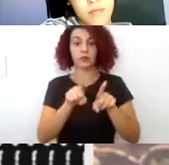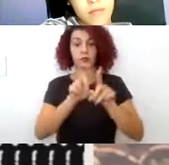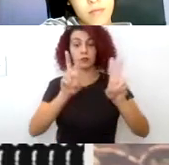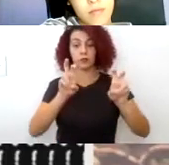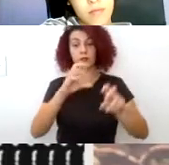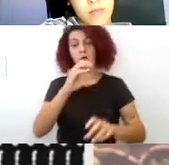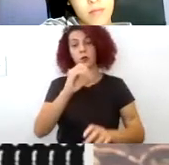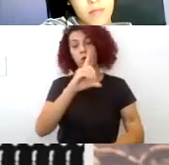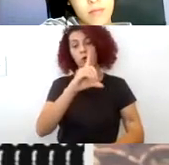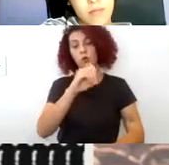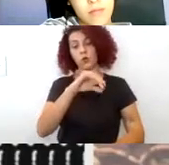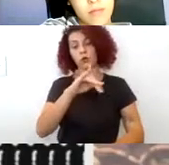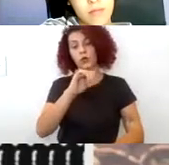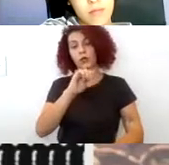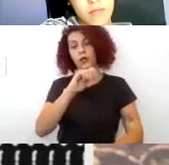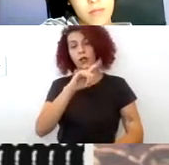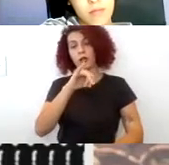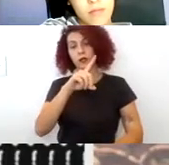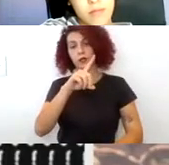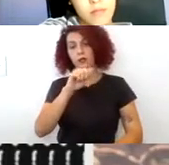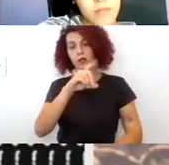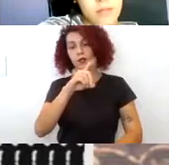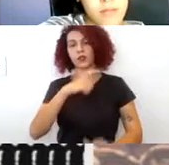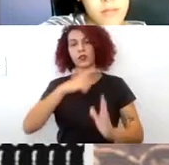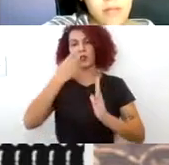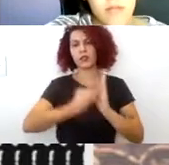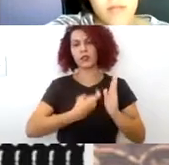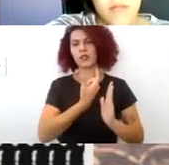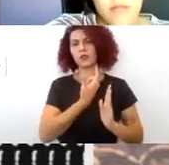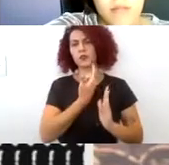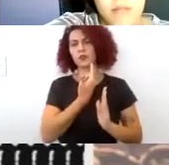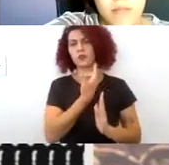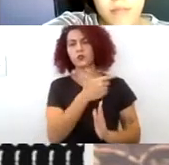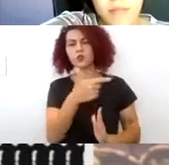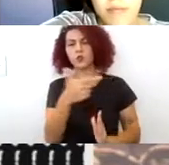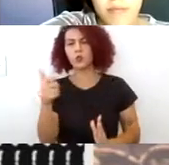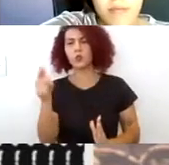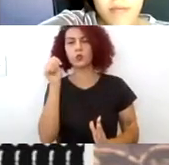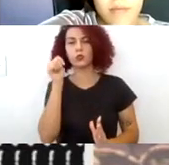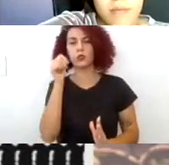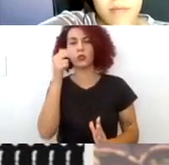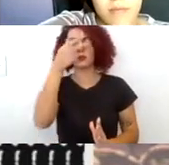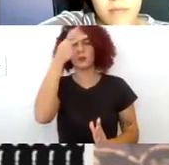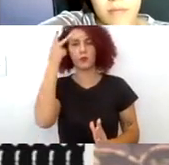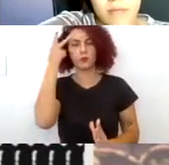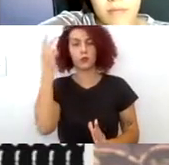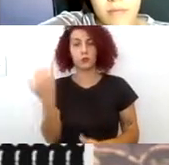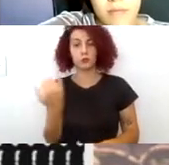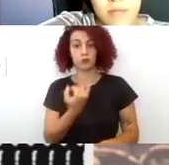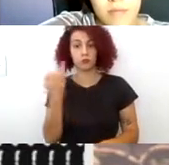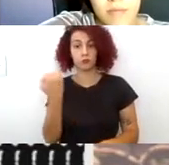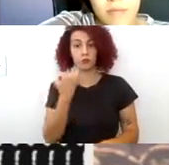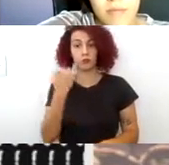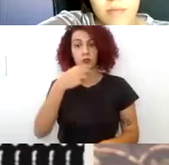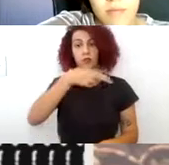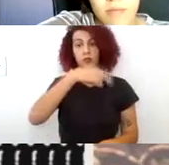colonialidade aqui dentro tem texto da Nilma Lino Gomes tem deixe de uma galera muito importante para a gente muito cara a